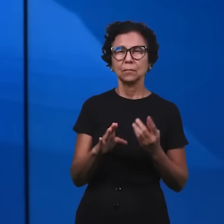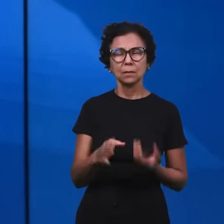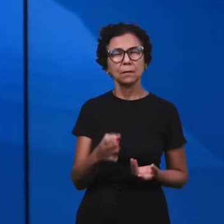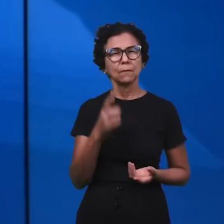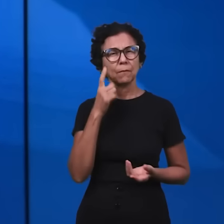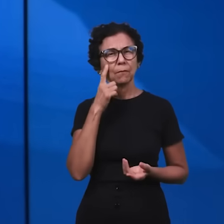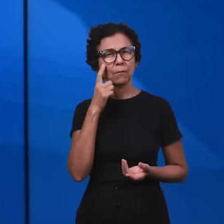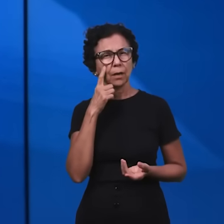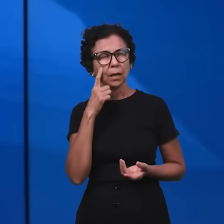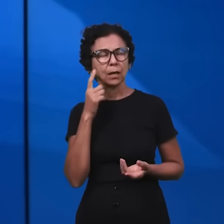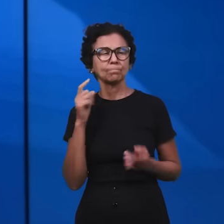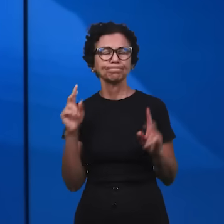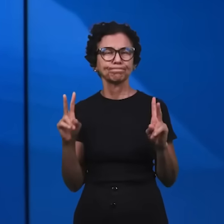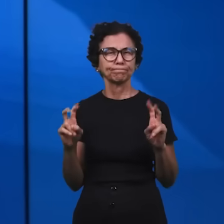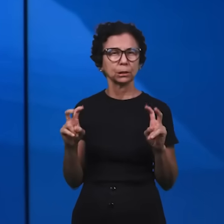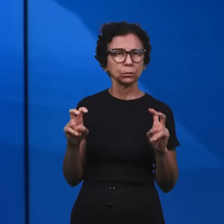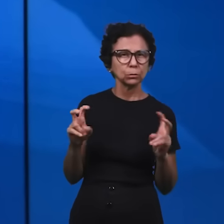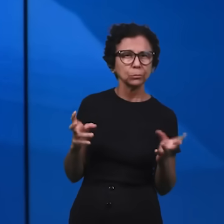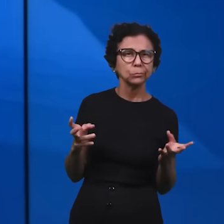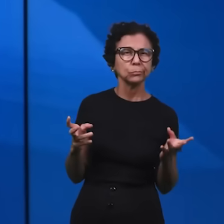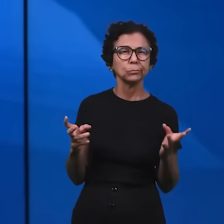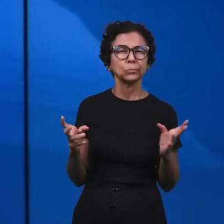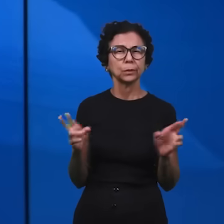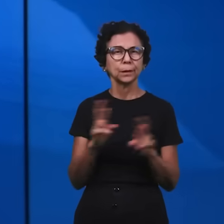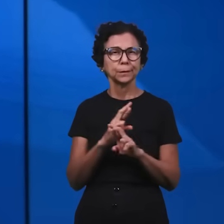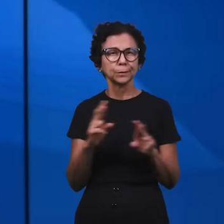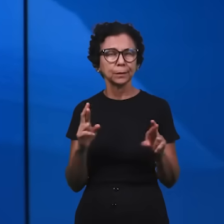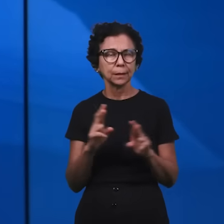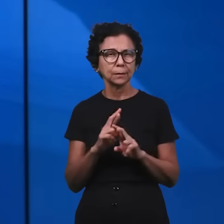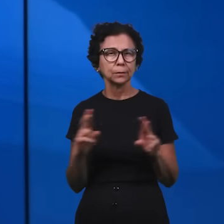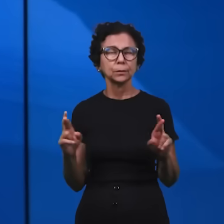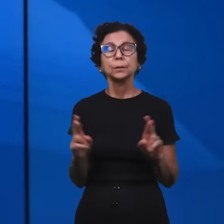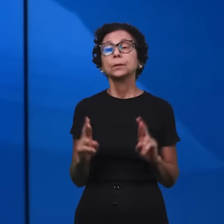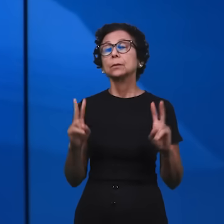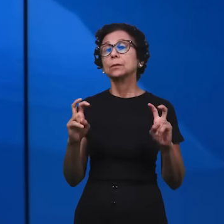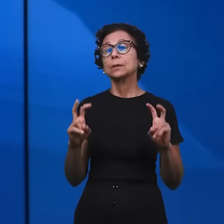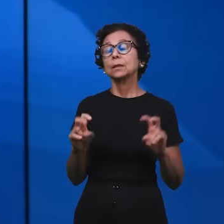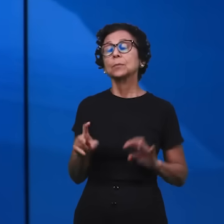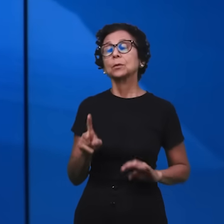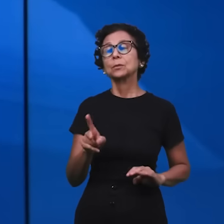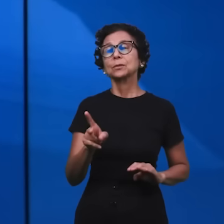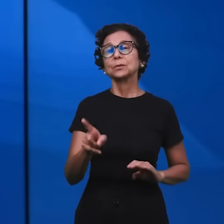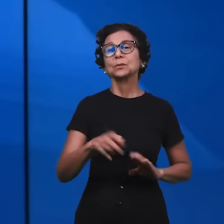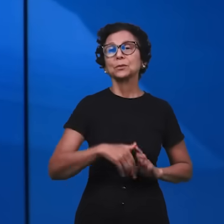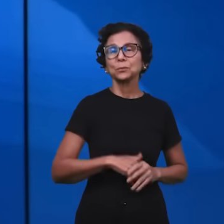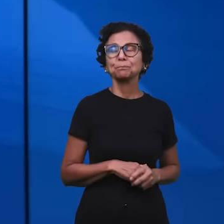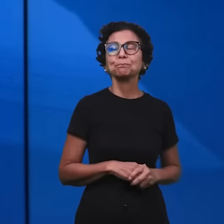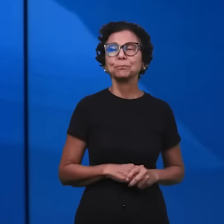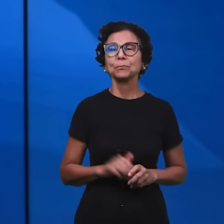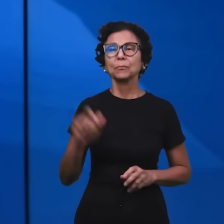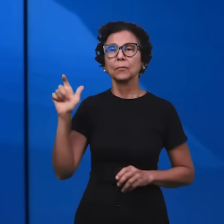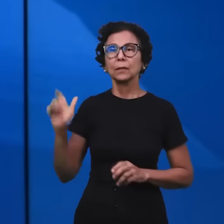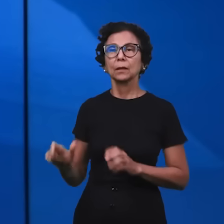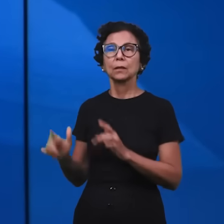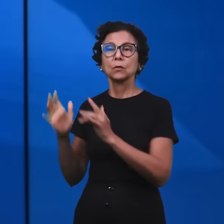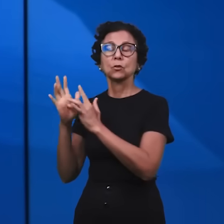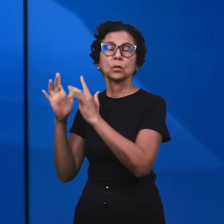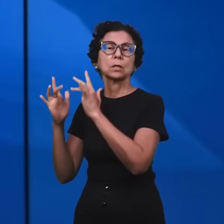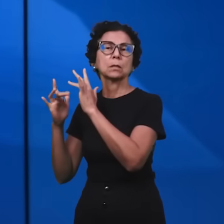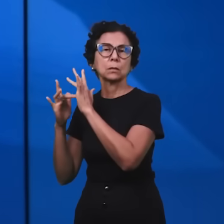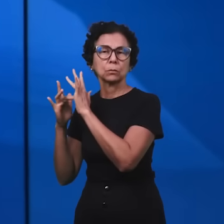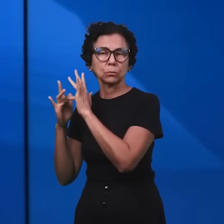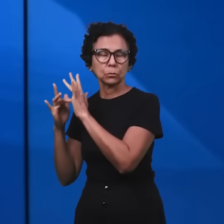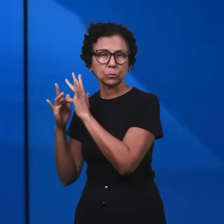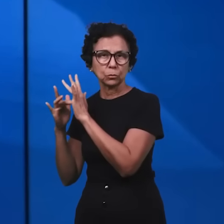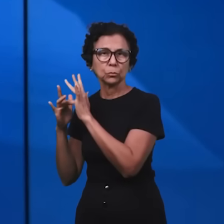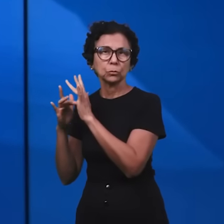já uma ideia do assunto e o que está relacionado ao nosso tema. E o nosso tema continua ainda a respeito do Senhor